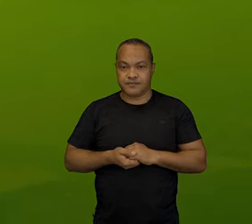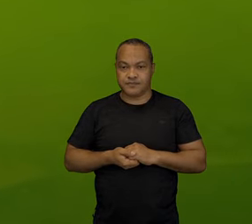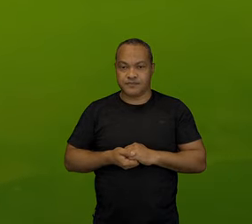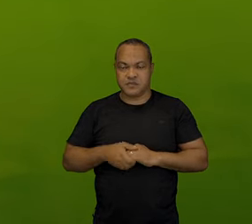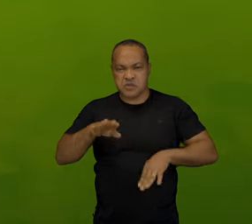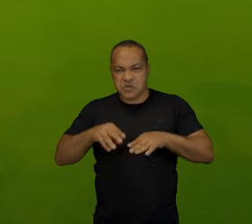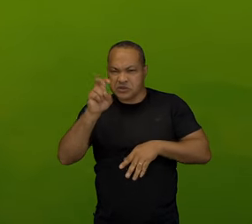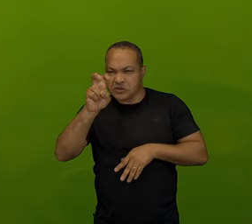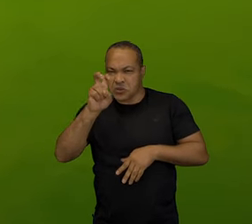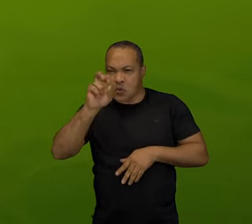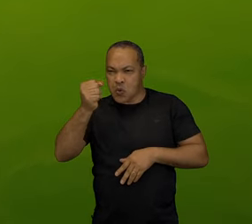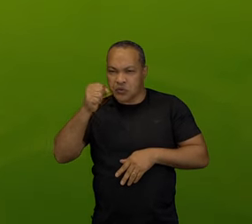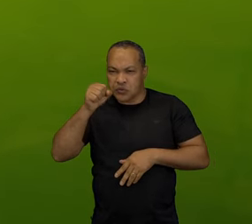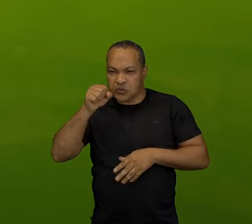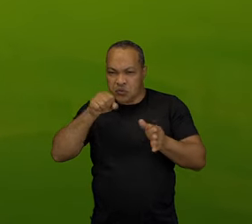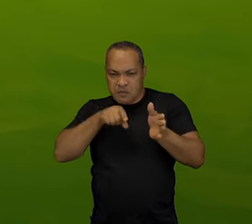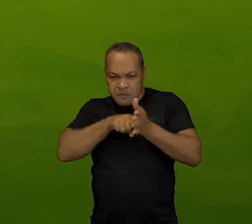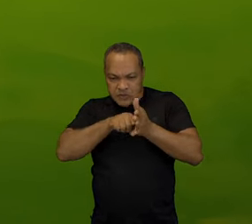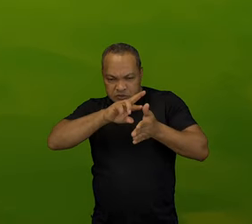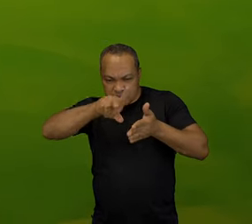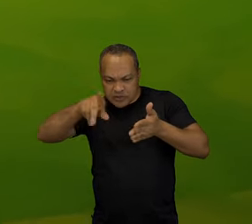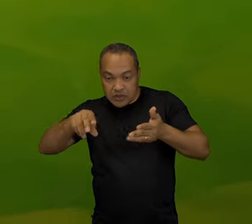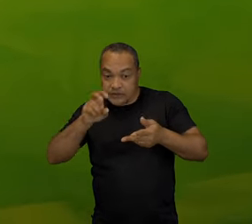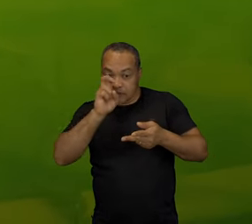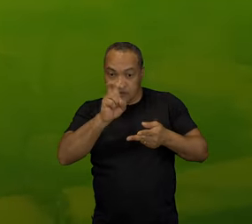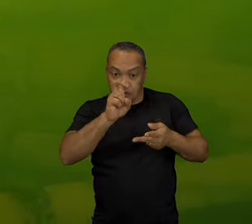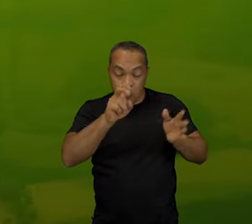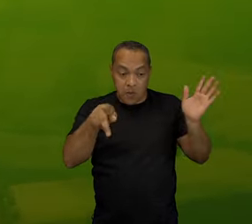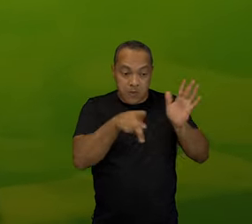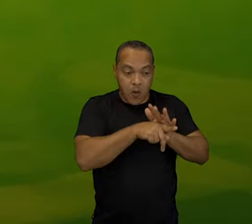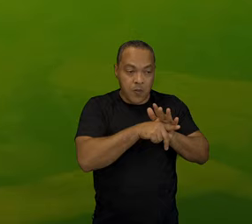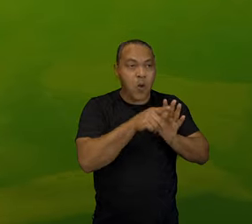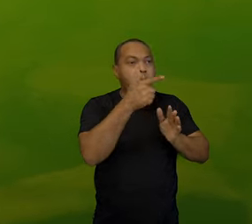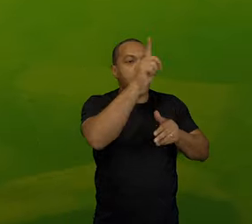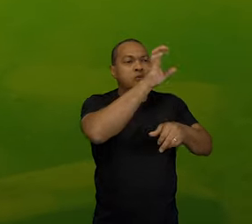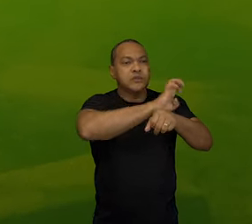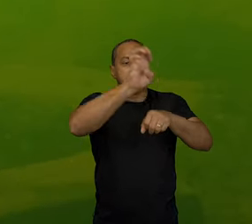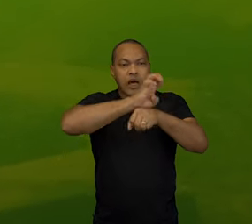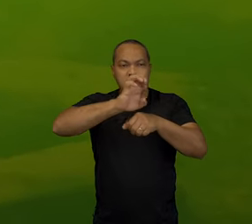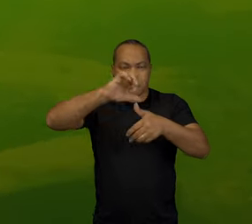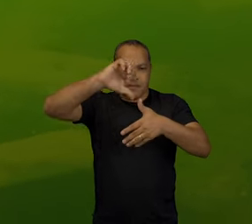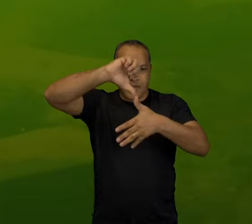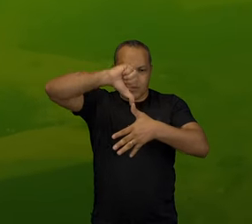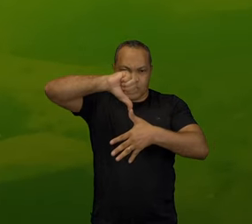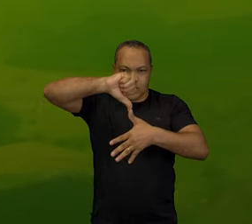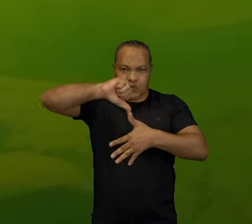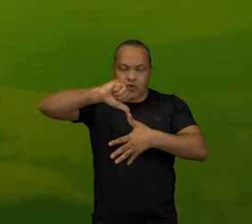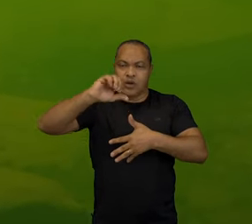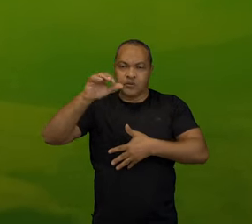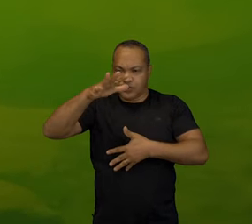Das 58 espécies capturadas, 5 são originadas de outras regiões da América do Sul,